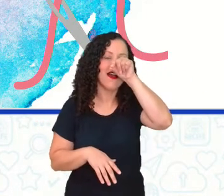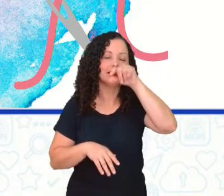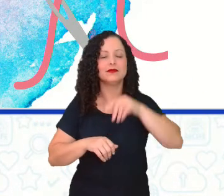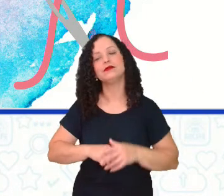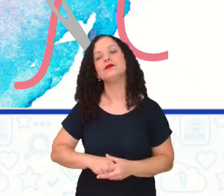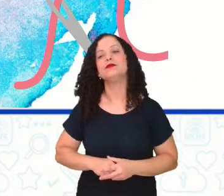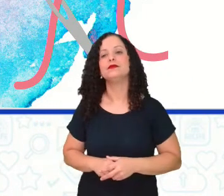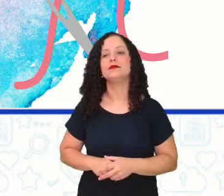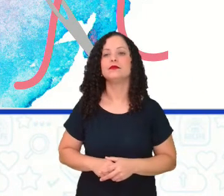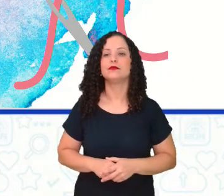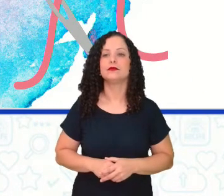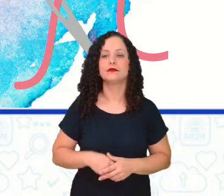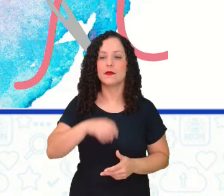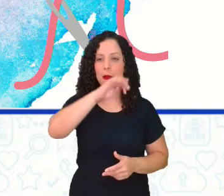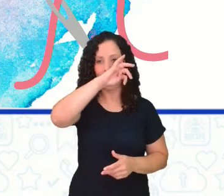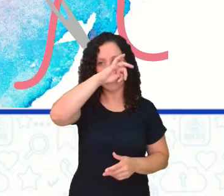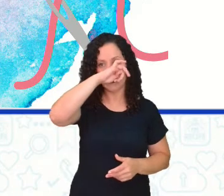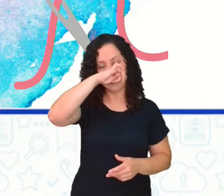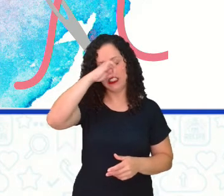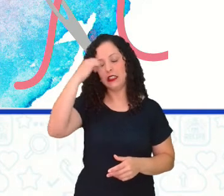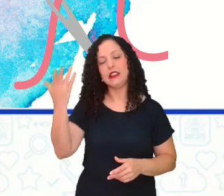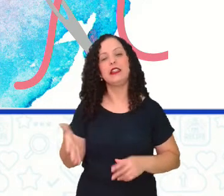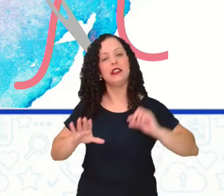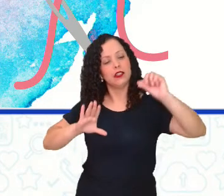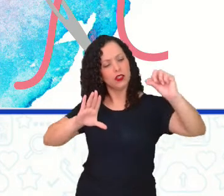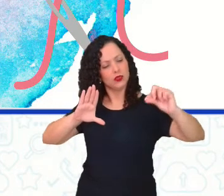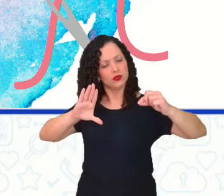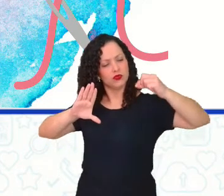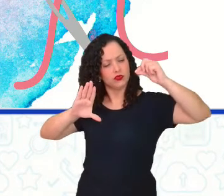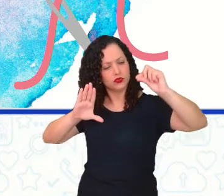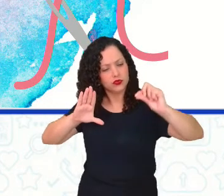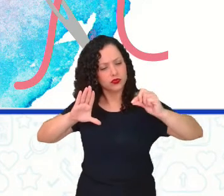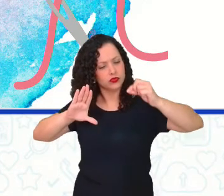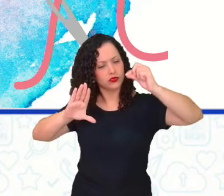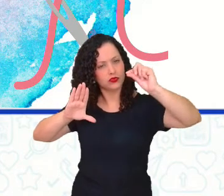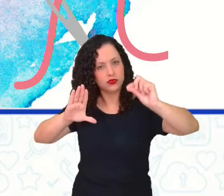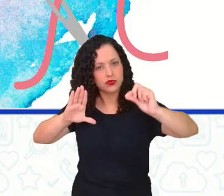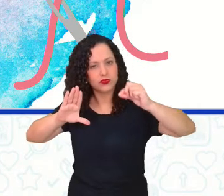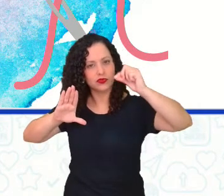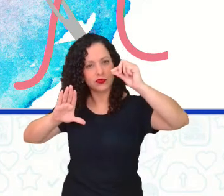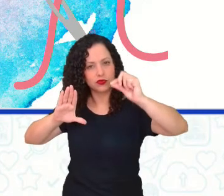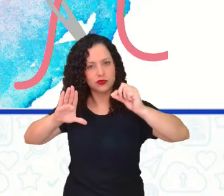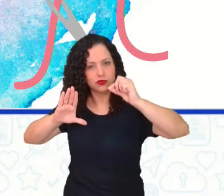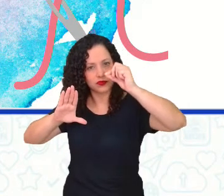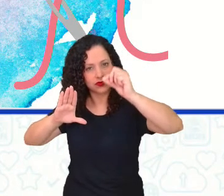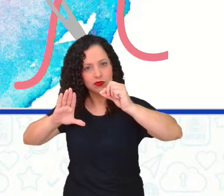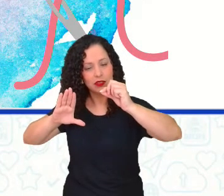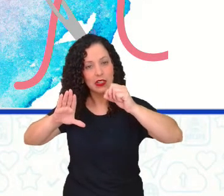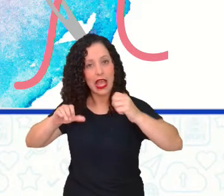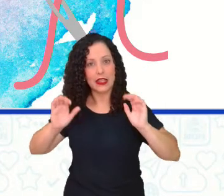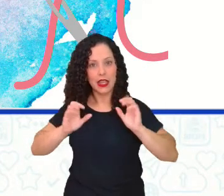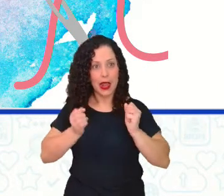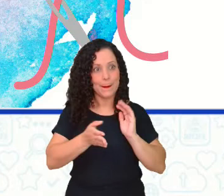lançava a agulha, como seriam macias as penas e doce o bico. Depois desceu ao encontro da nova amiga. Foi lá encontrar com a